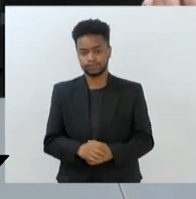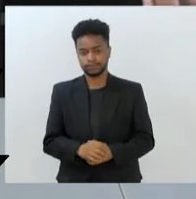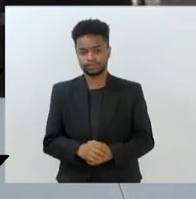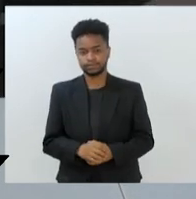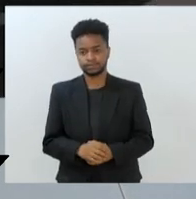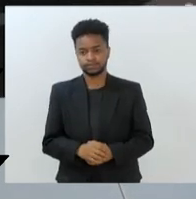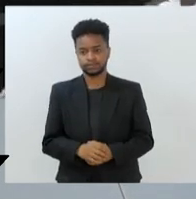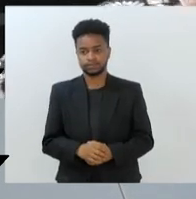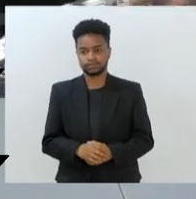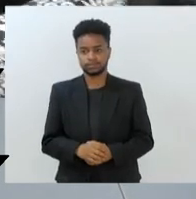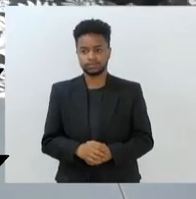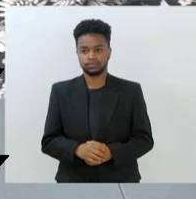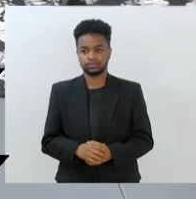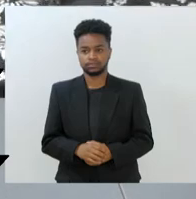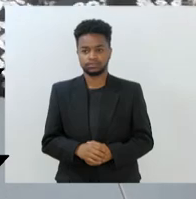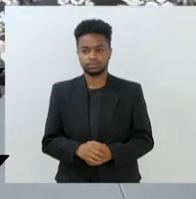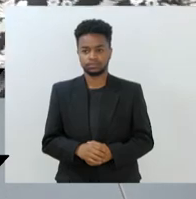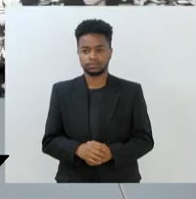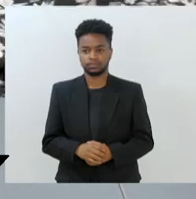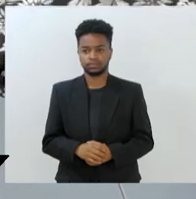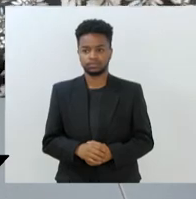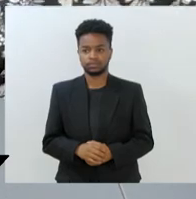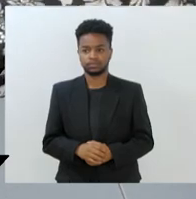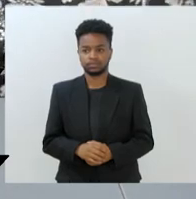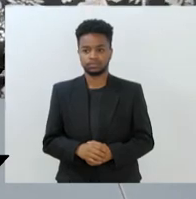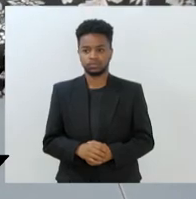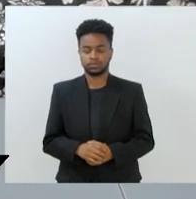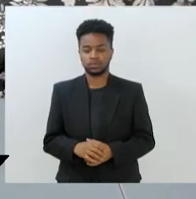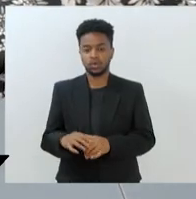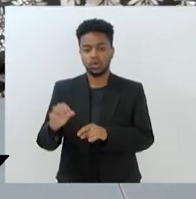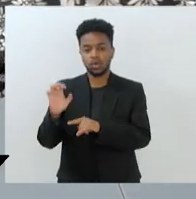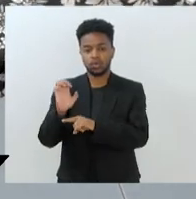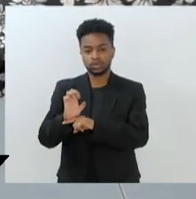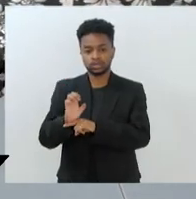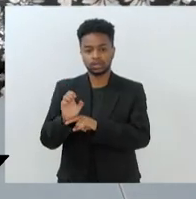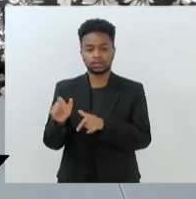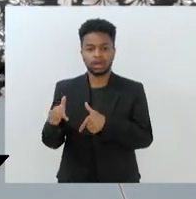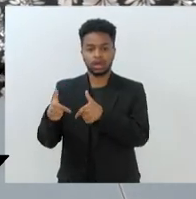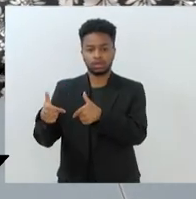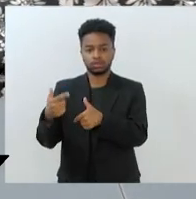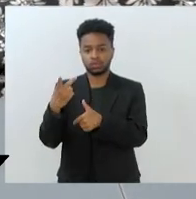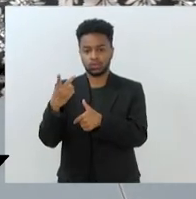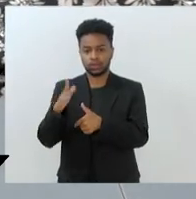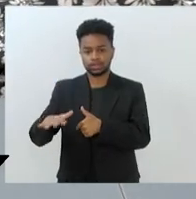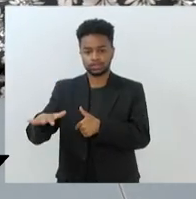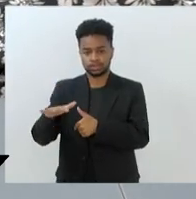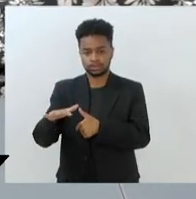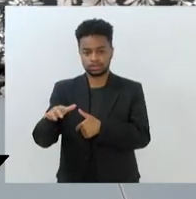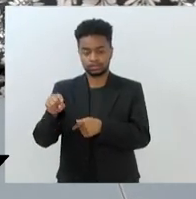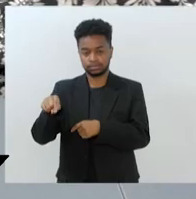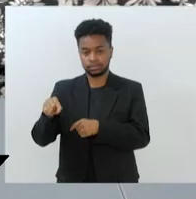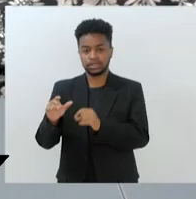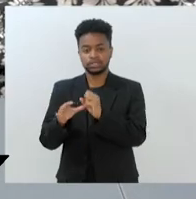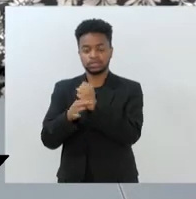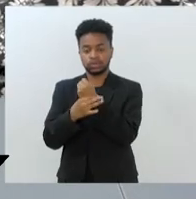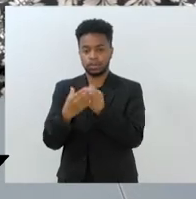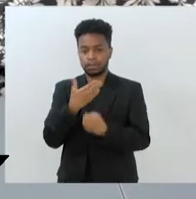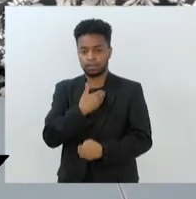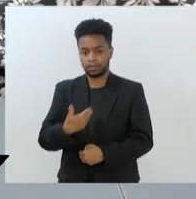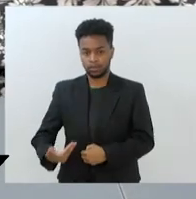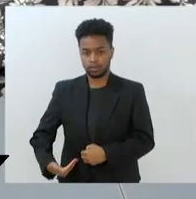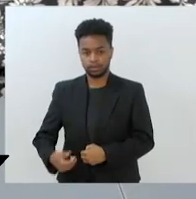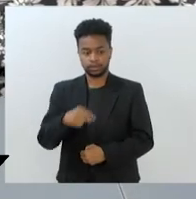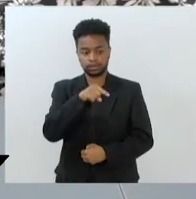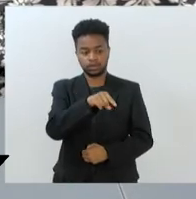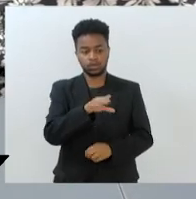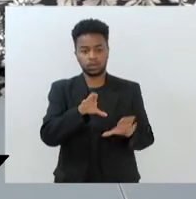o Estado entra em duas áreas, a segurança pública e o corpo de bombeiros.